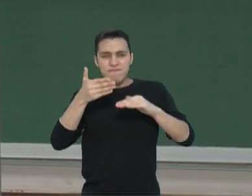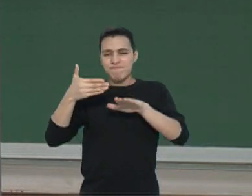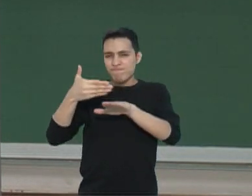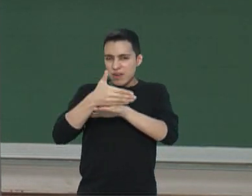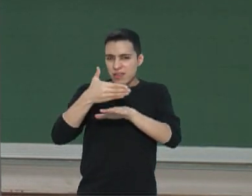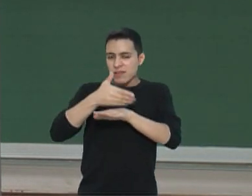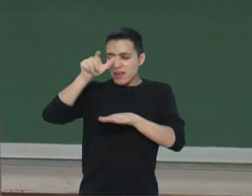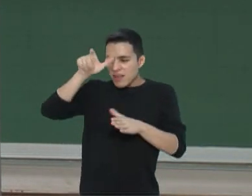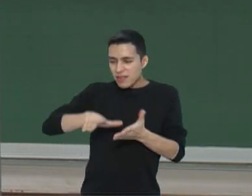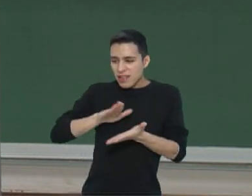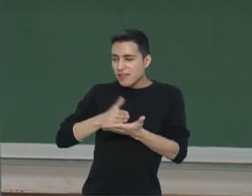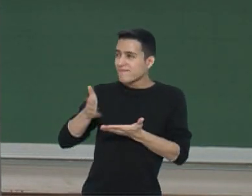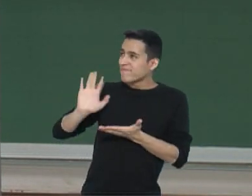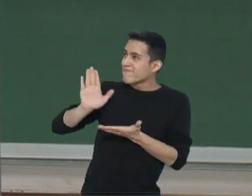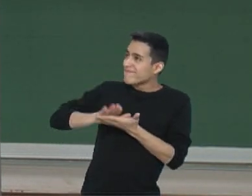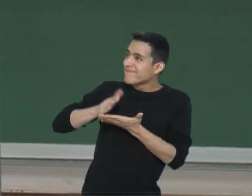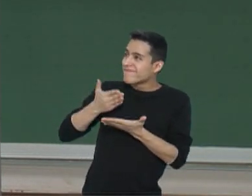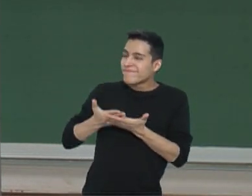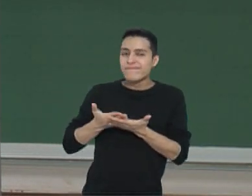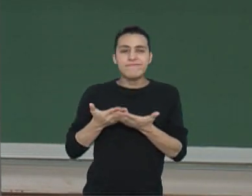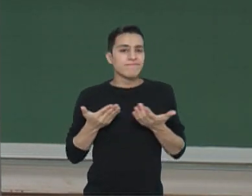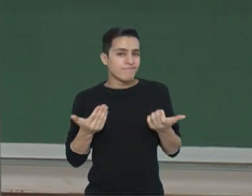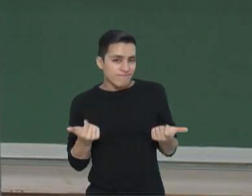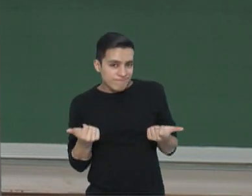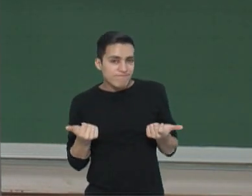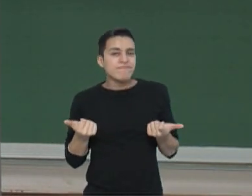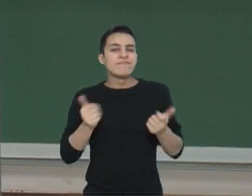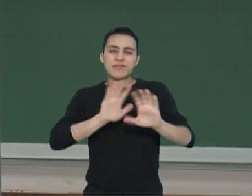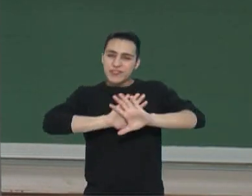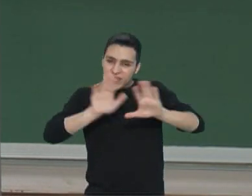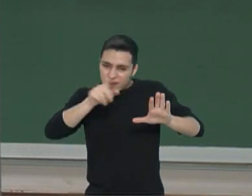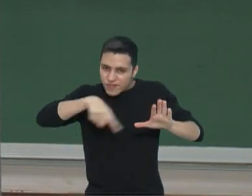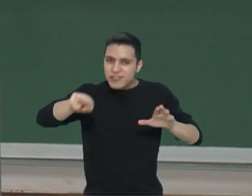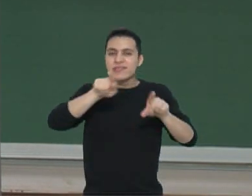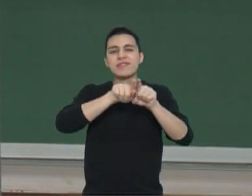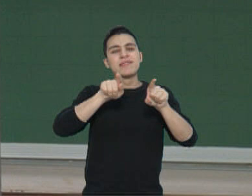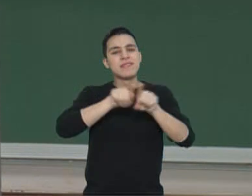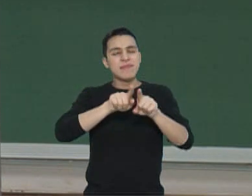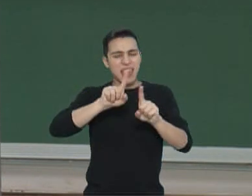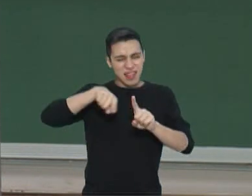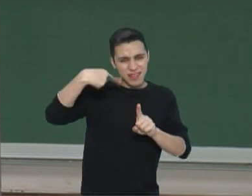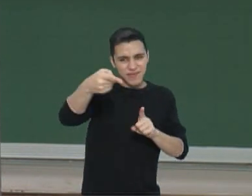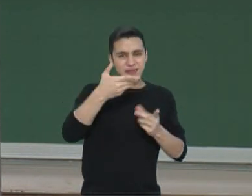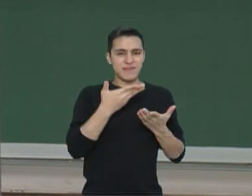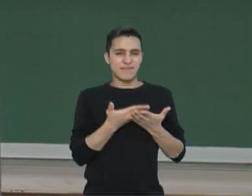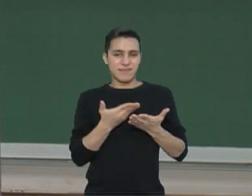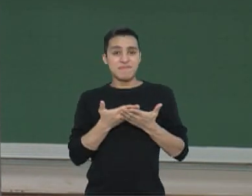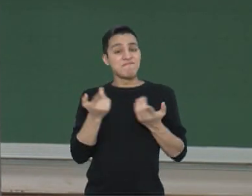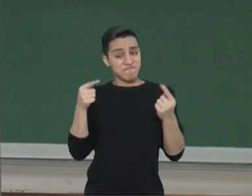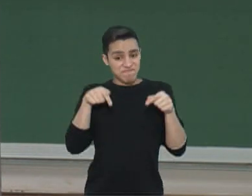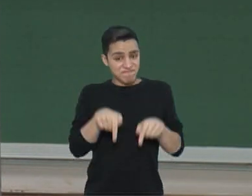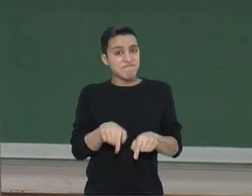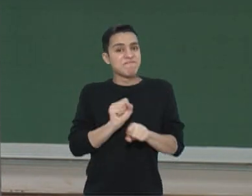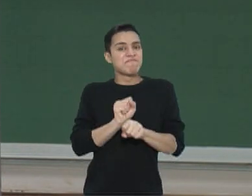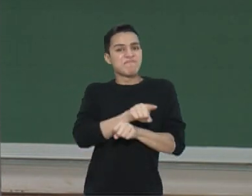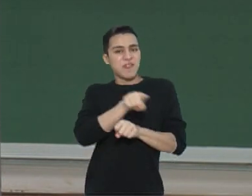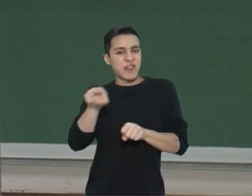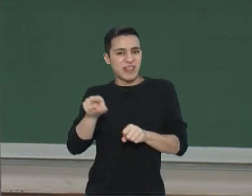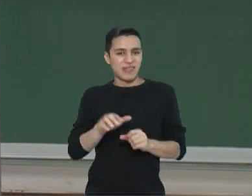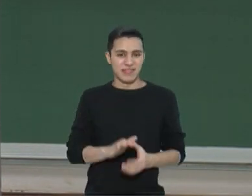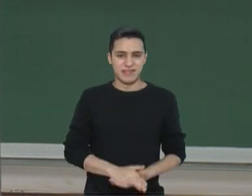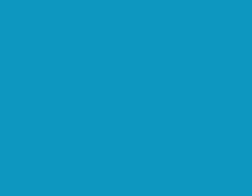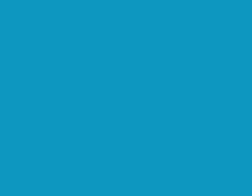nosso intérprete. Tchau, tchau! E tchau, tchau para vocês também. Até a próxima aula. Estarei aqui aguardando.